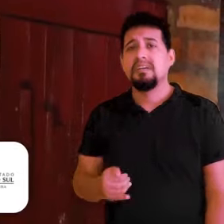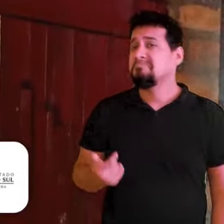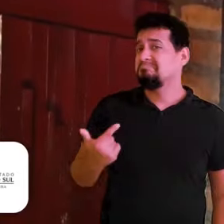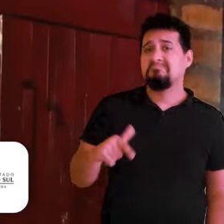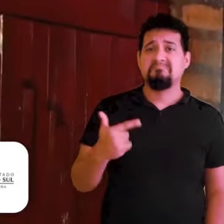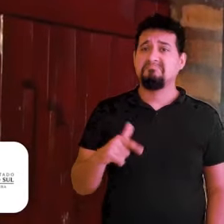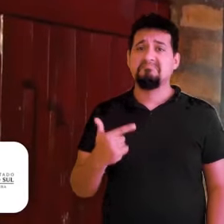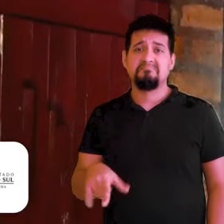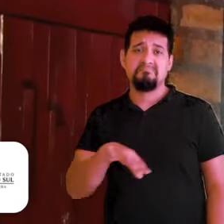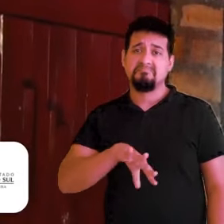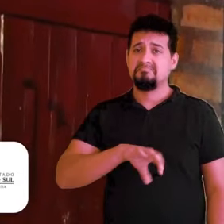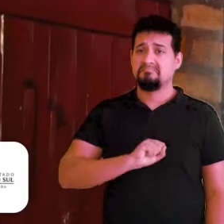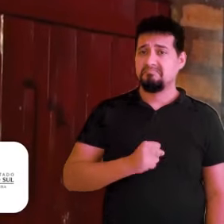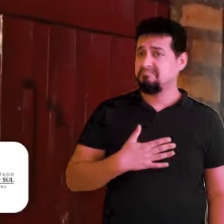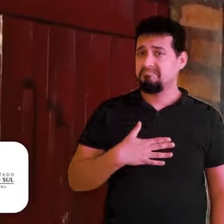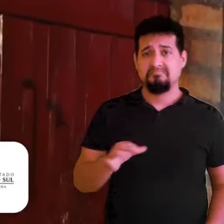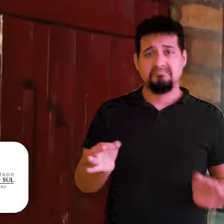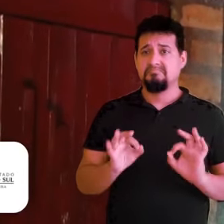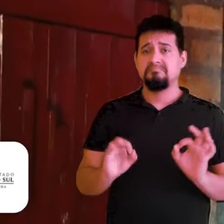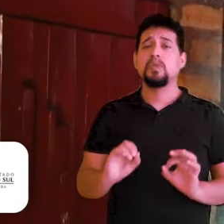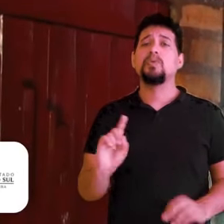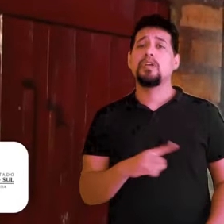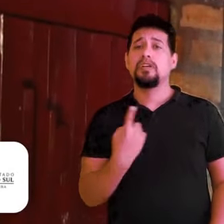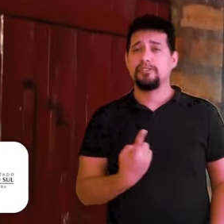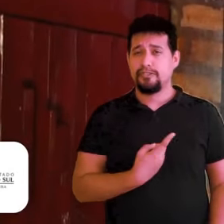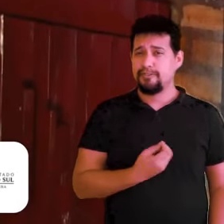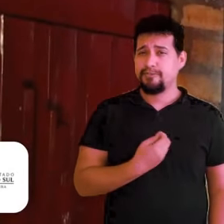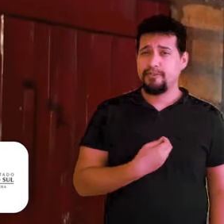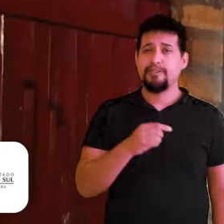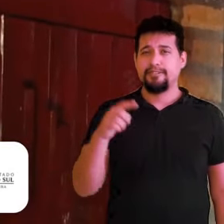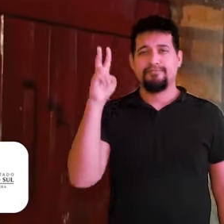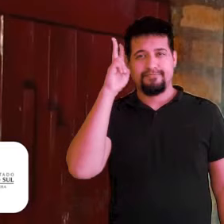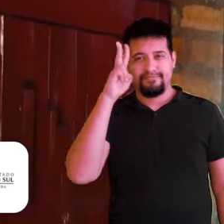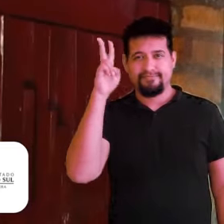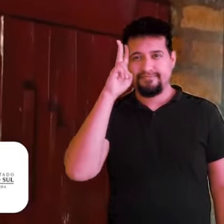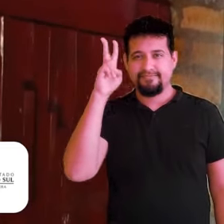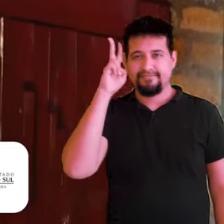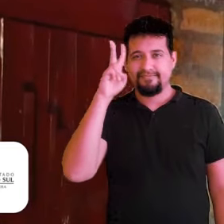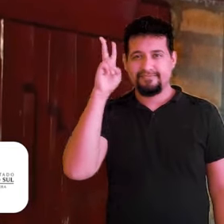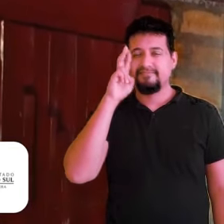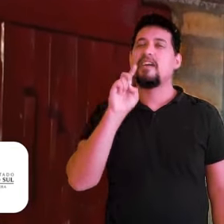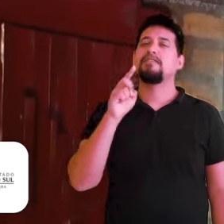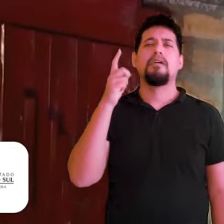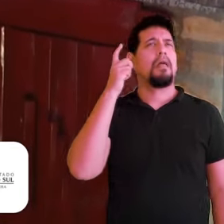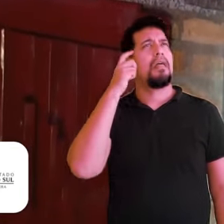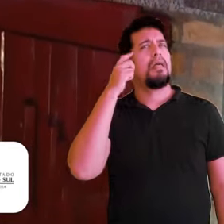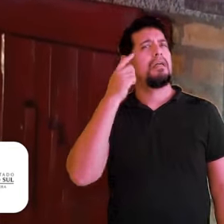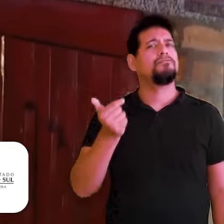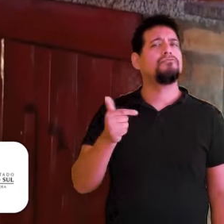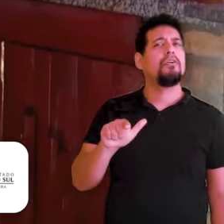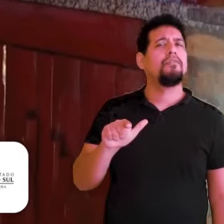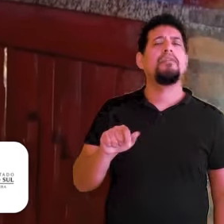canção, já não terás o meu amor. Do que vivemos vai lembrar. Aí você